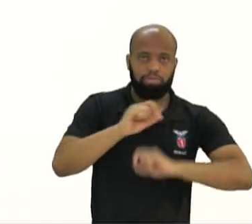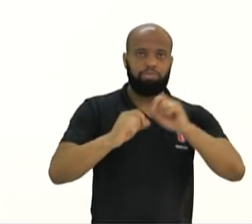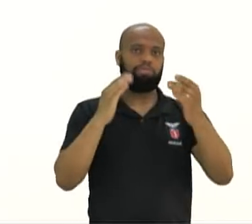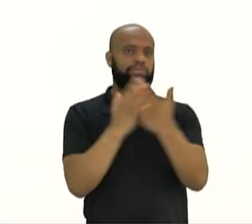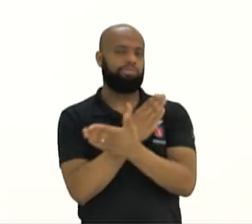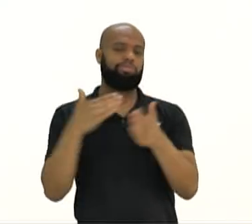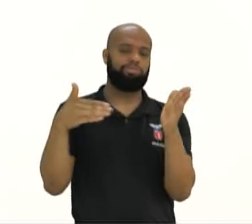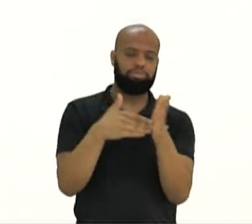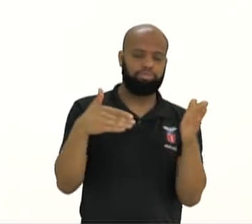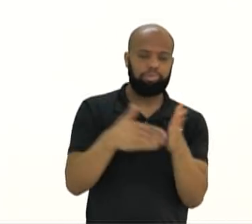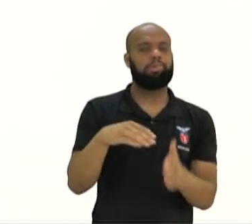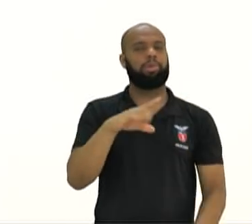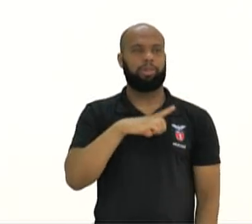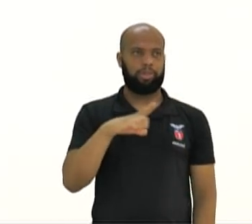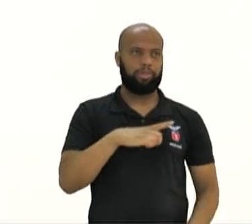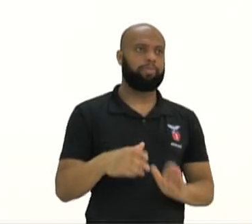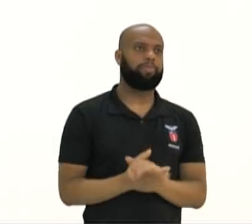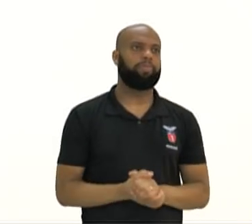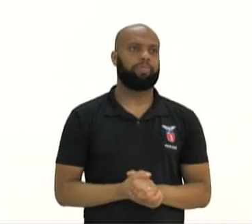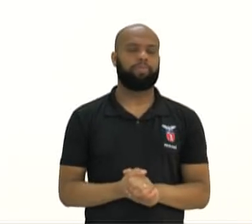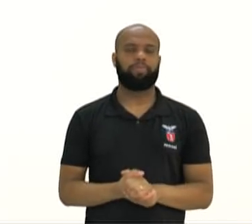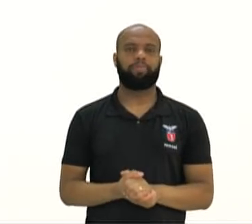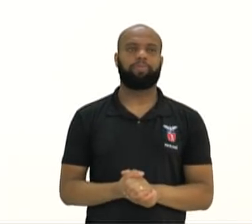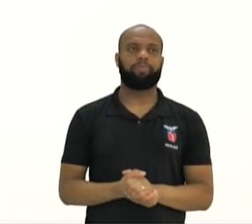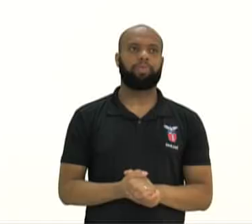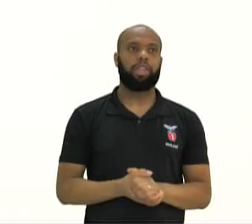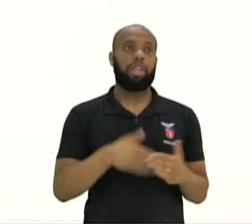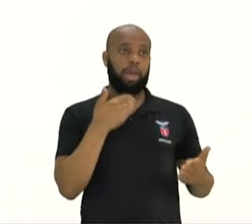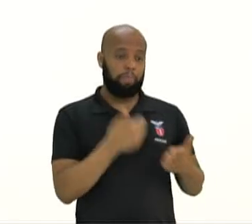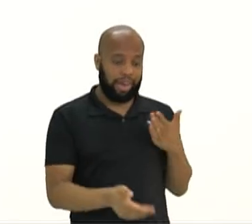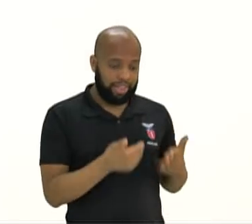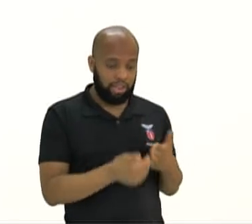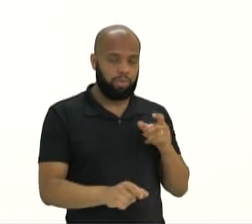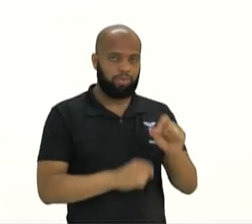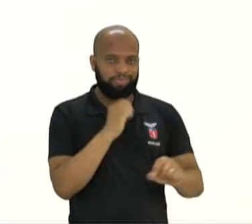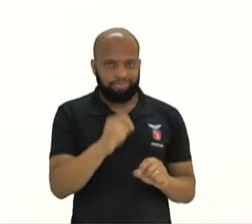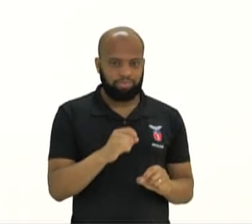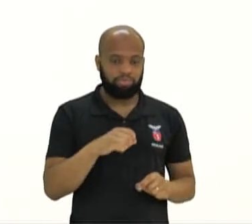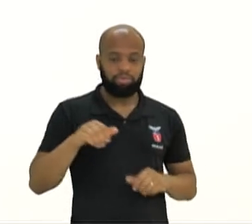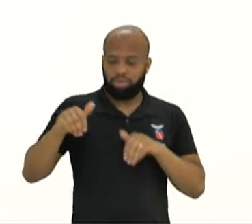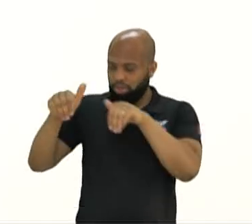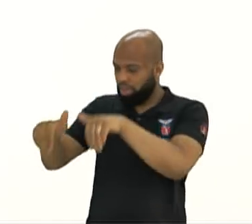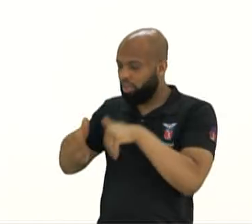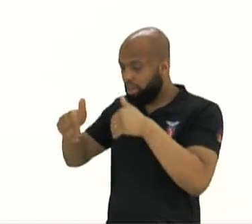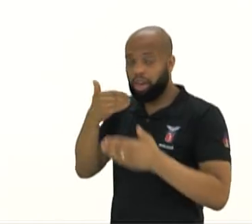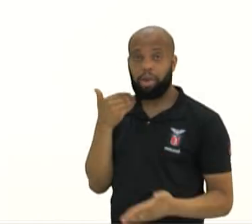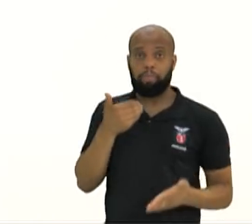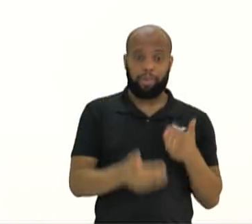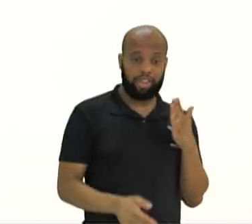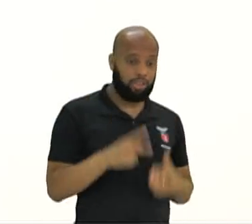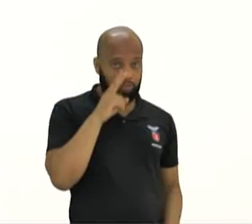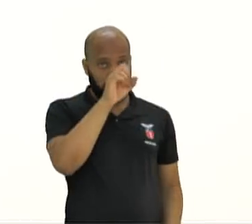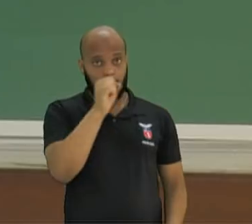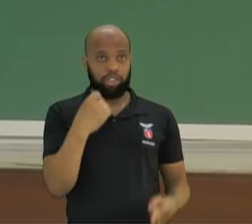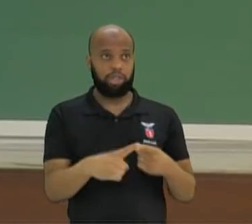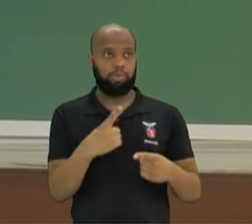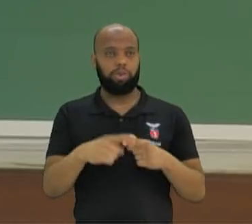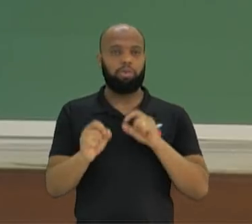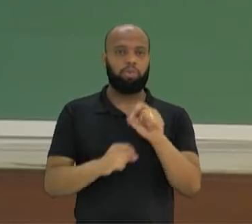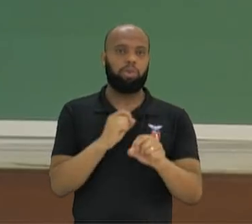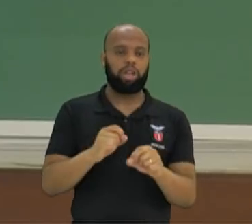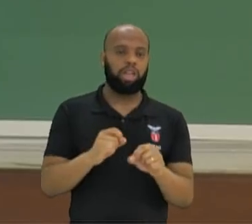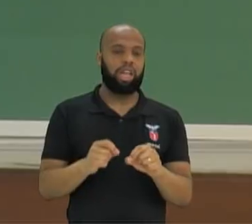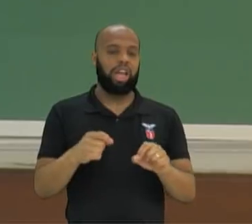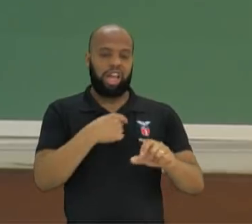os obstáculos vão acontecendo. Perdeu, né, a Austrália perdeu aí a força com a ausência da China.